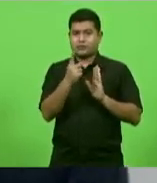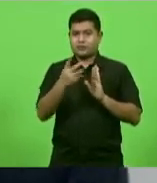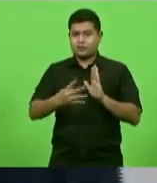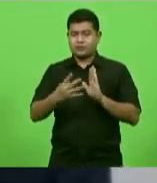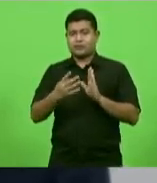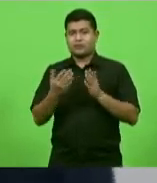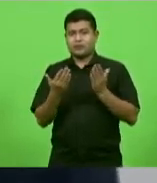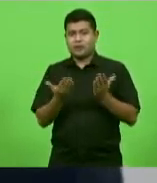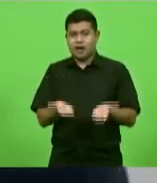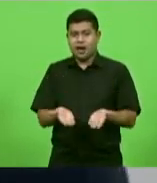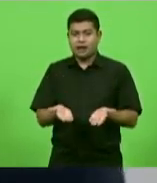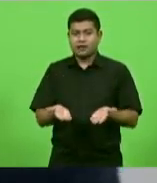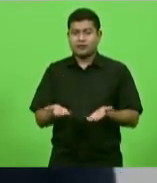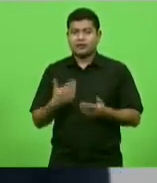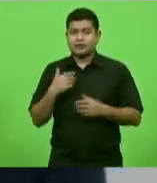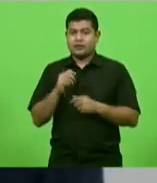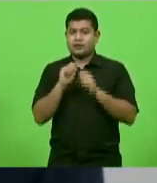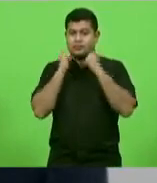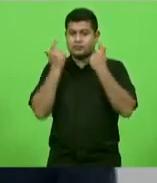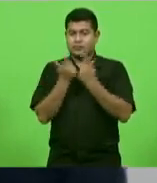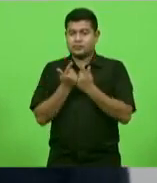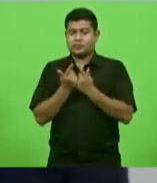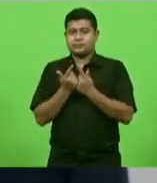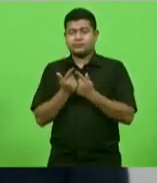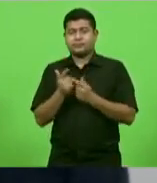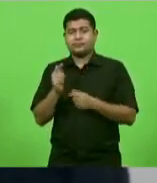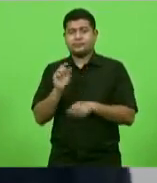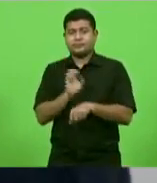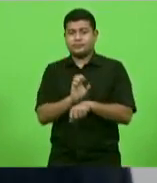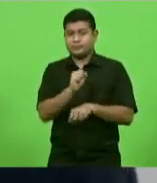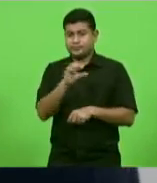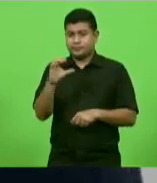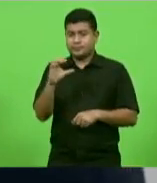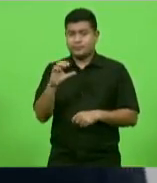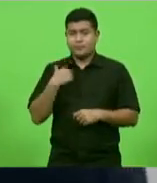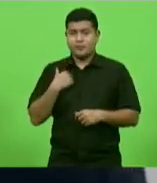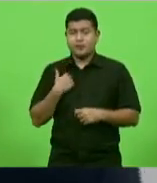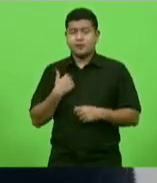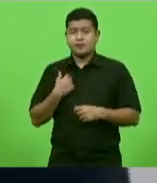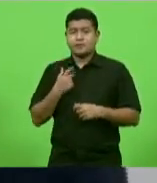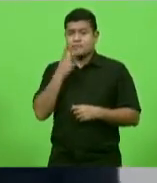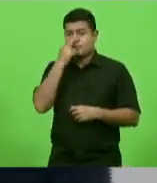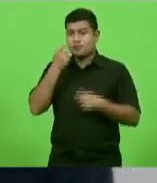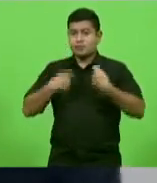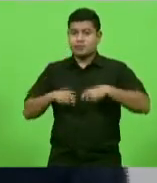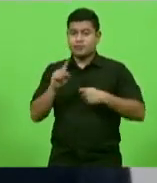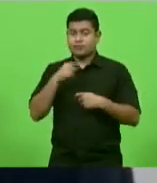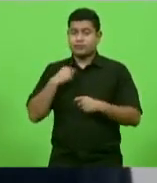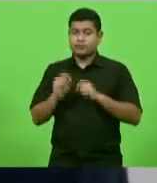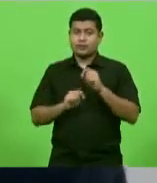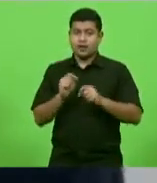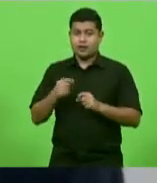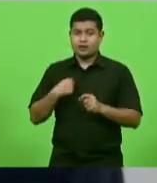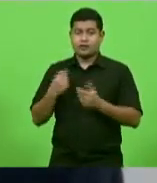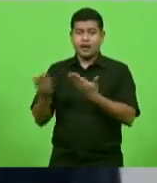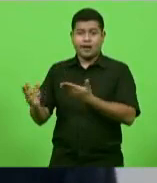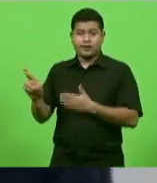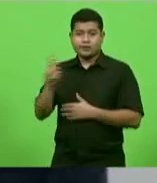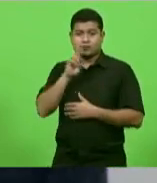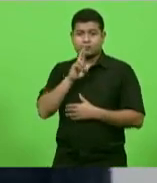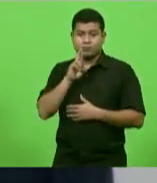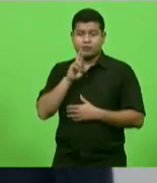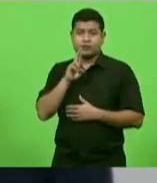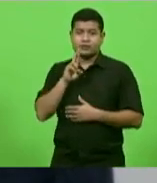Legislativa. Desnecessário, porque simplesmente não haveria necessidade, uma vez que a resposta